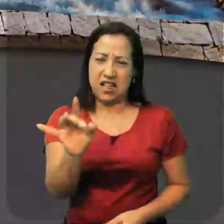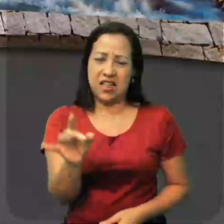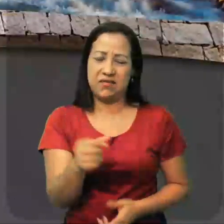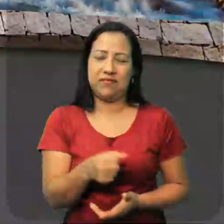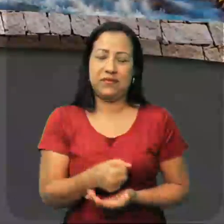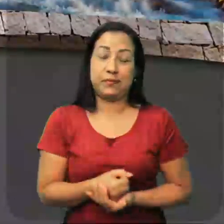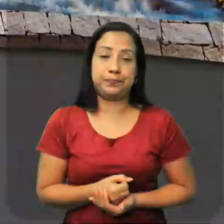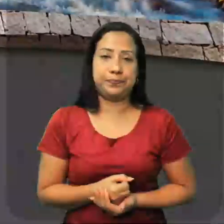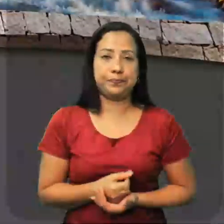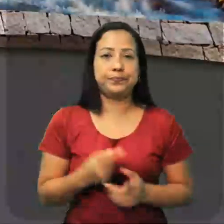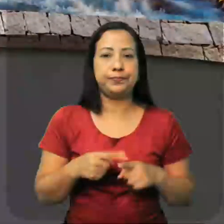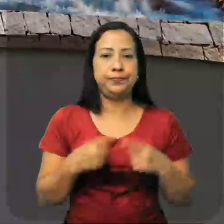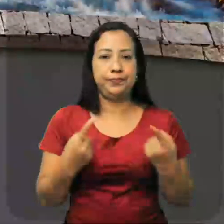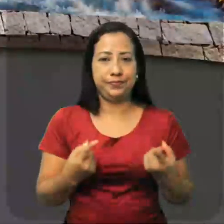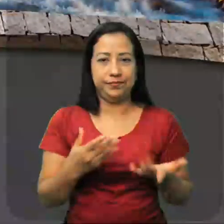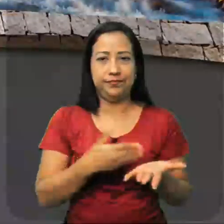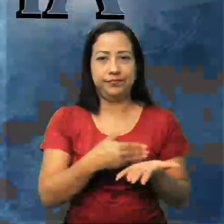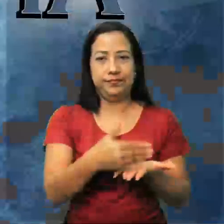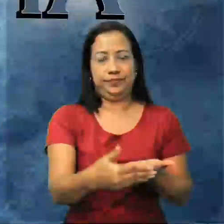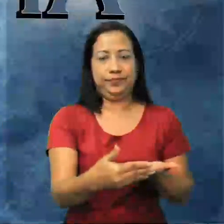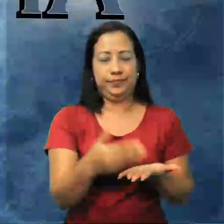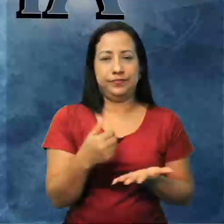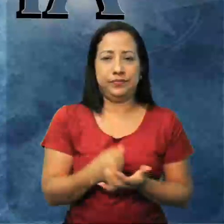nós iremos iniciarmos a aula